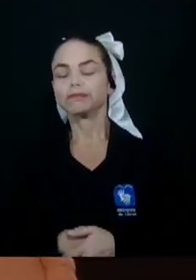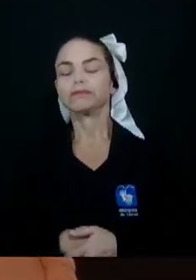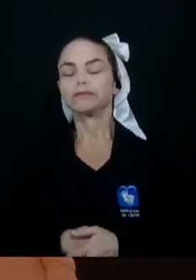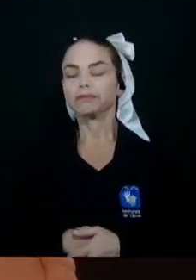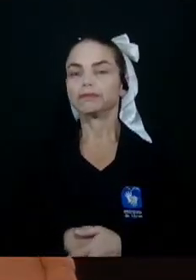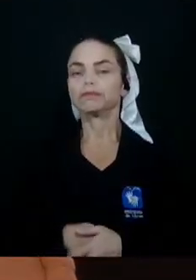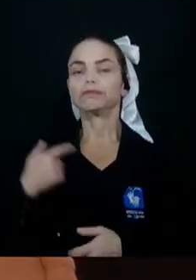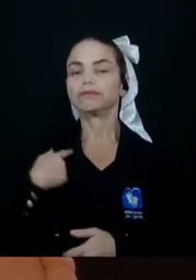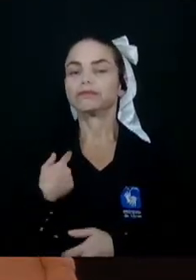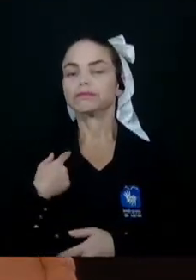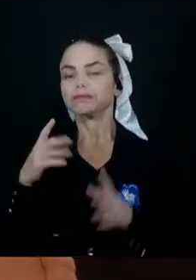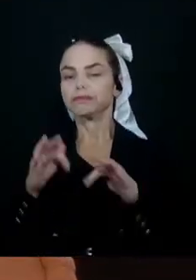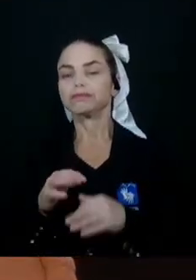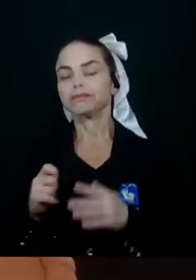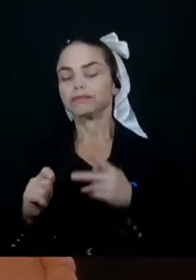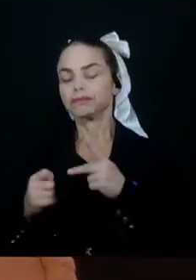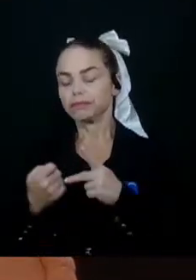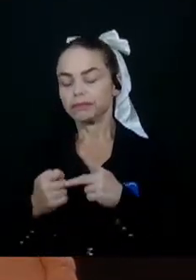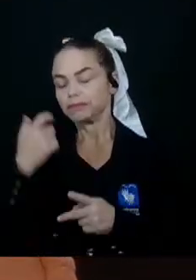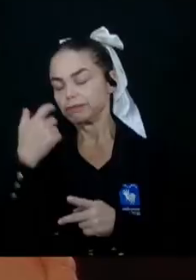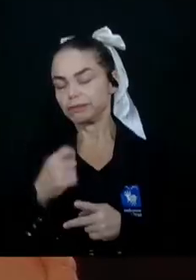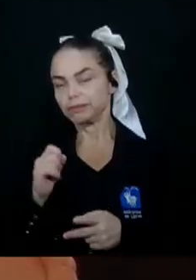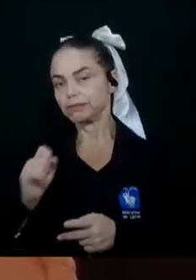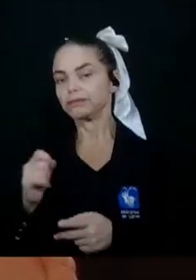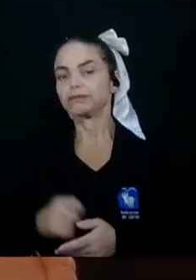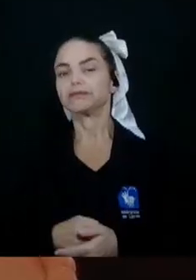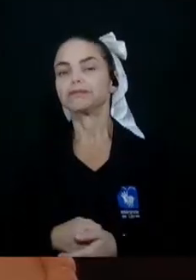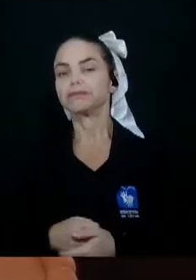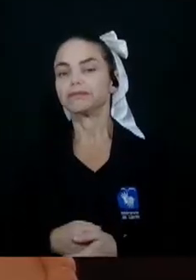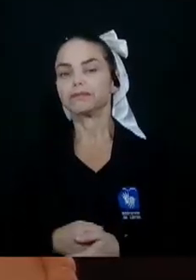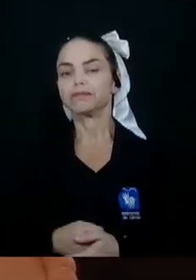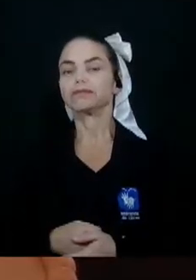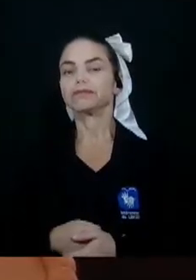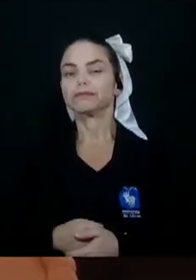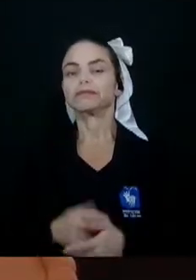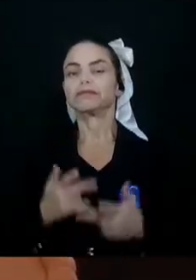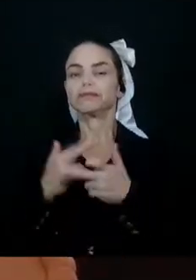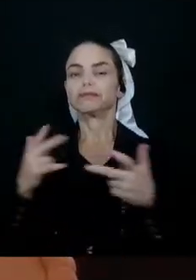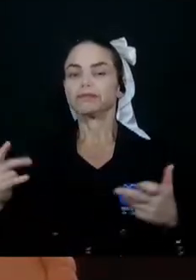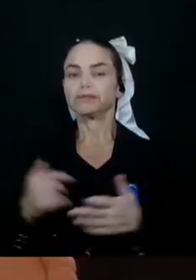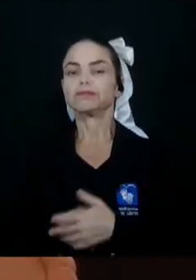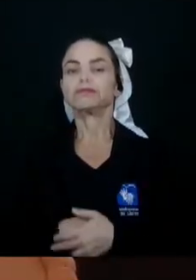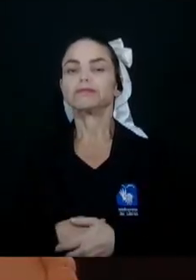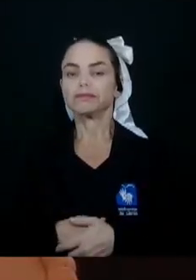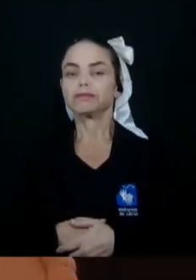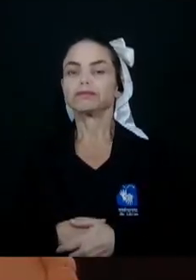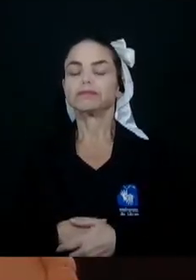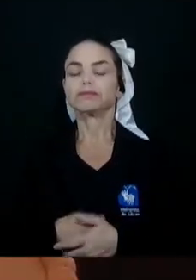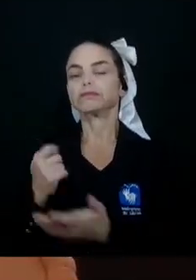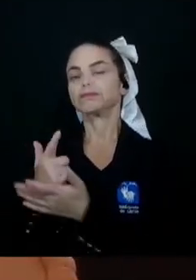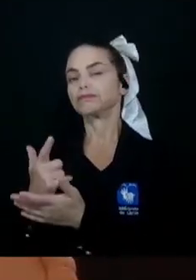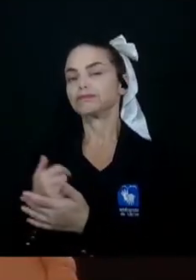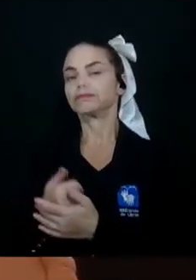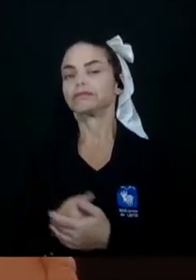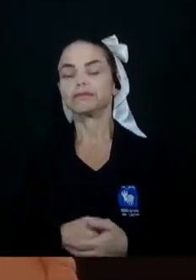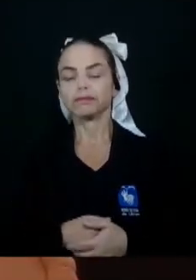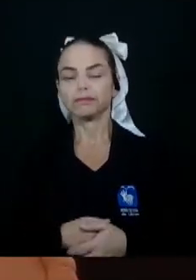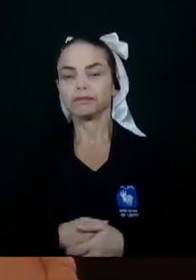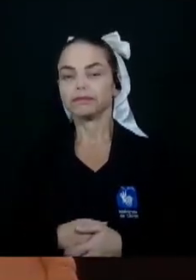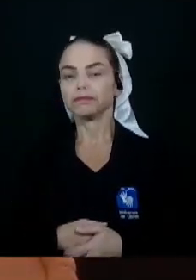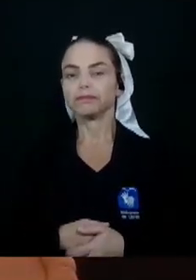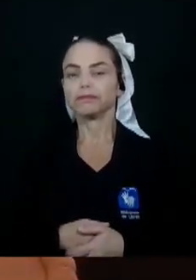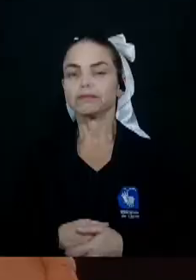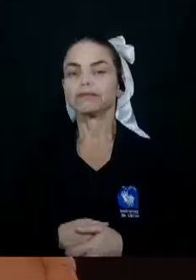PIX, verifique quem é que está recebendo. E outra coisa também é as compras, né? Que você vai comprar algo